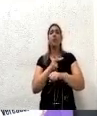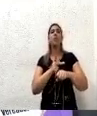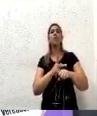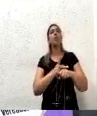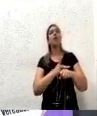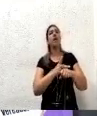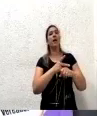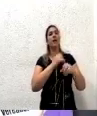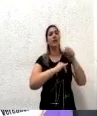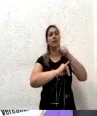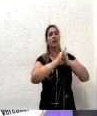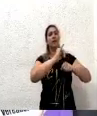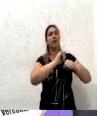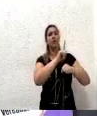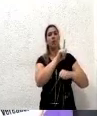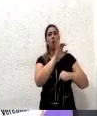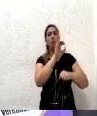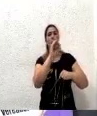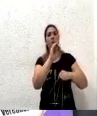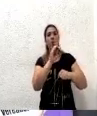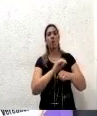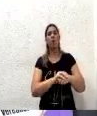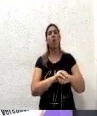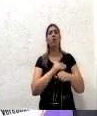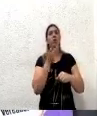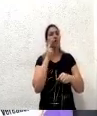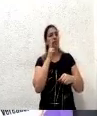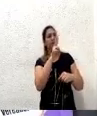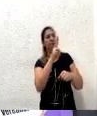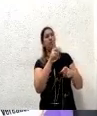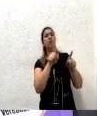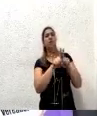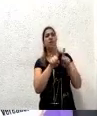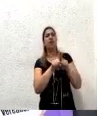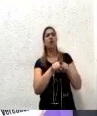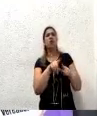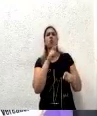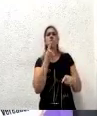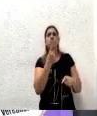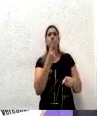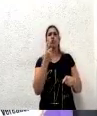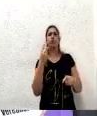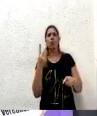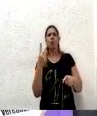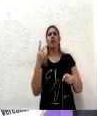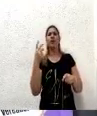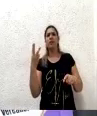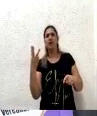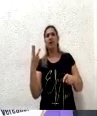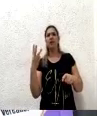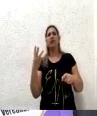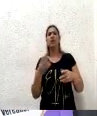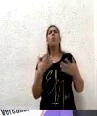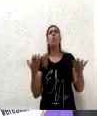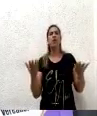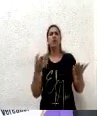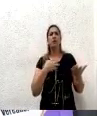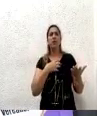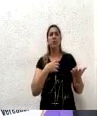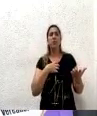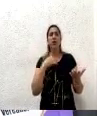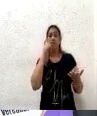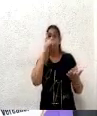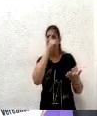é mais fácil ouvir de você, né? Quando fala da dengue tipo 1, tipo 2, tipo 3, e é muito raro eu ouvir